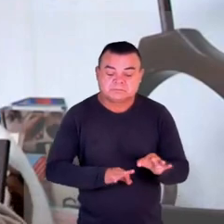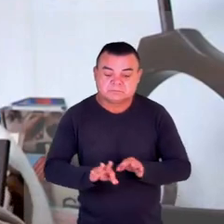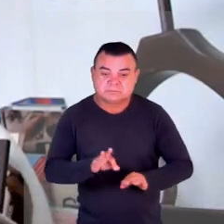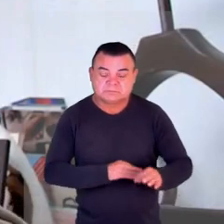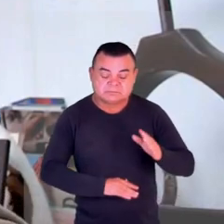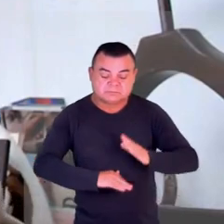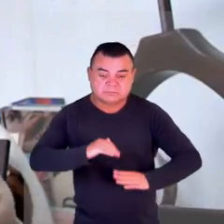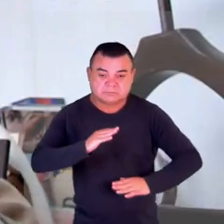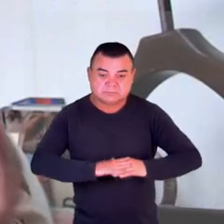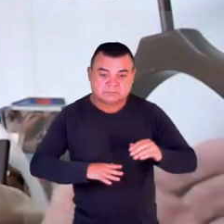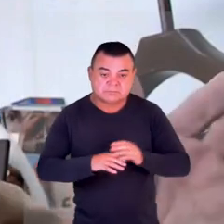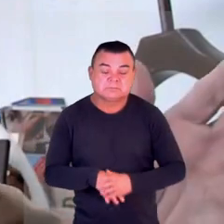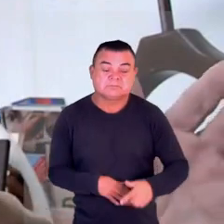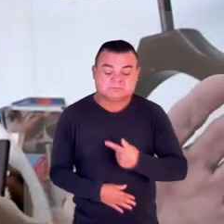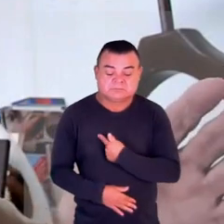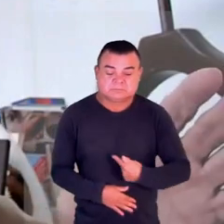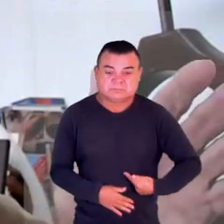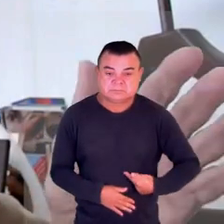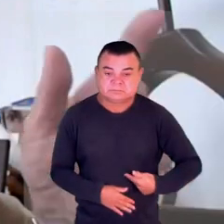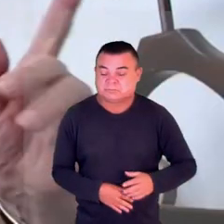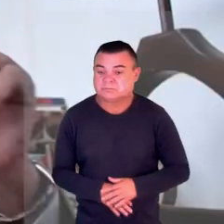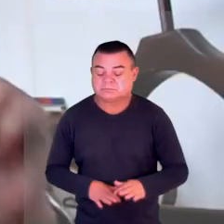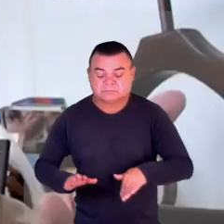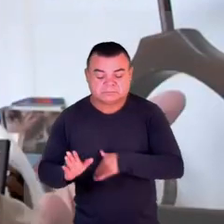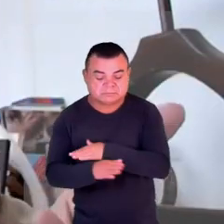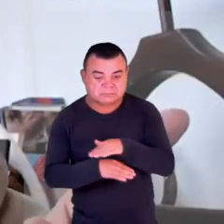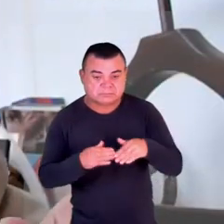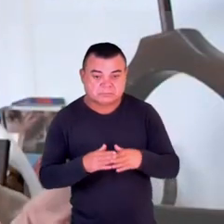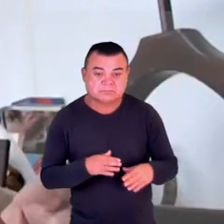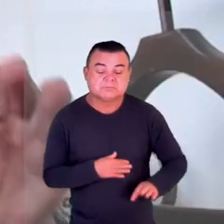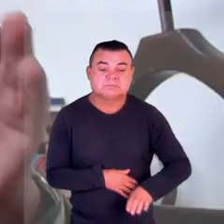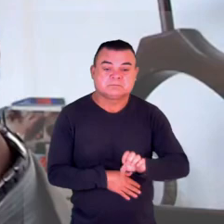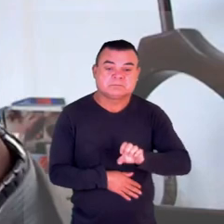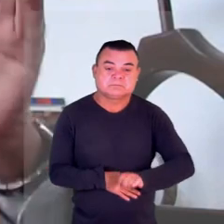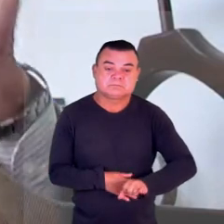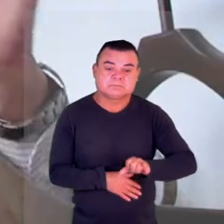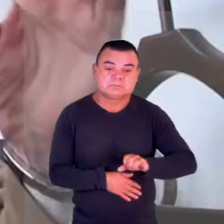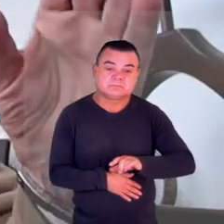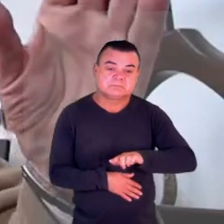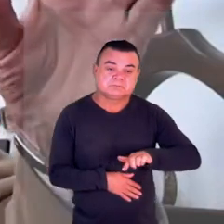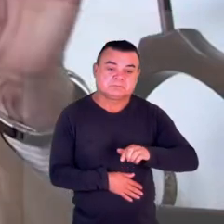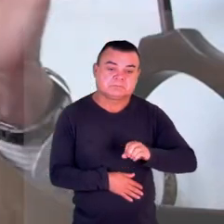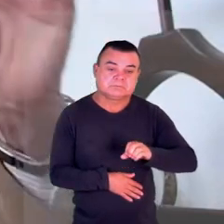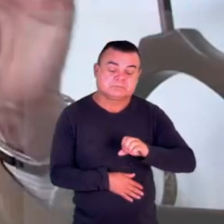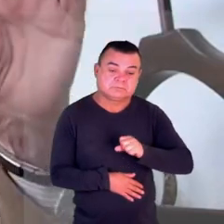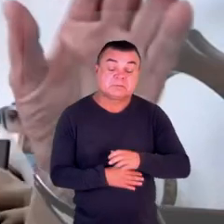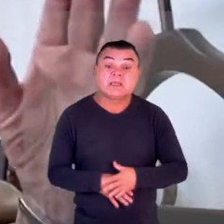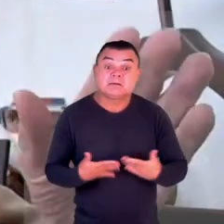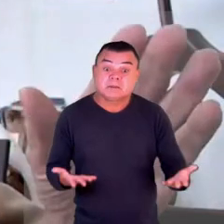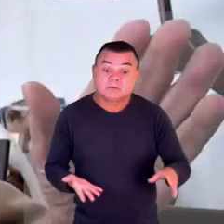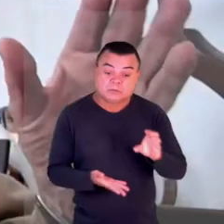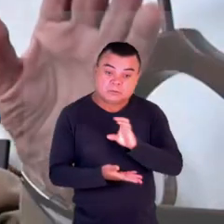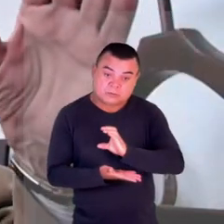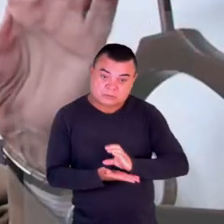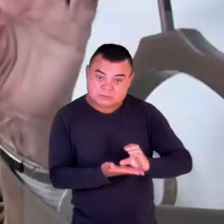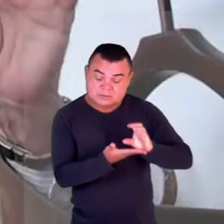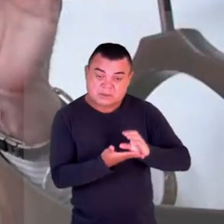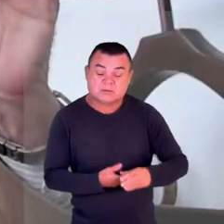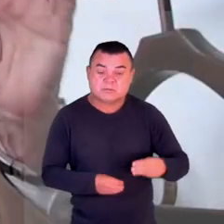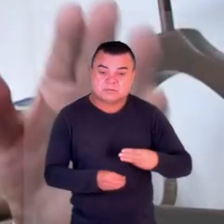governamentais em todos os níveis quando eu penso na criação do Conselho Municipal de segurança alimentar